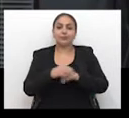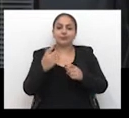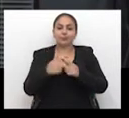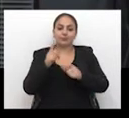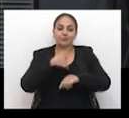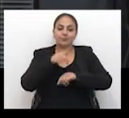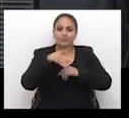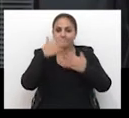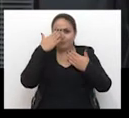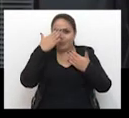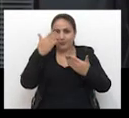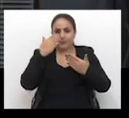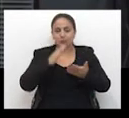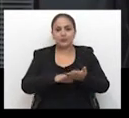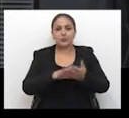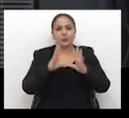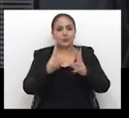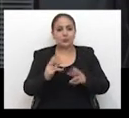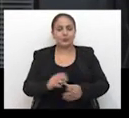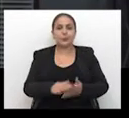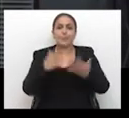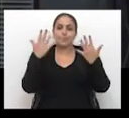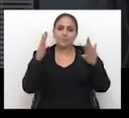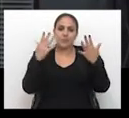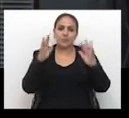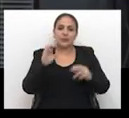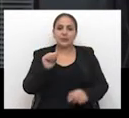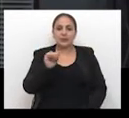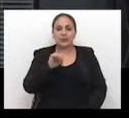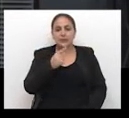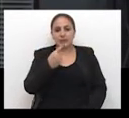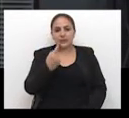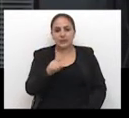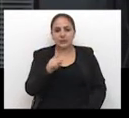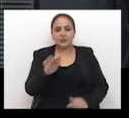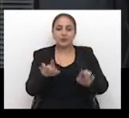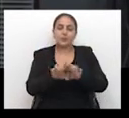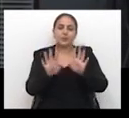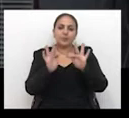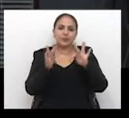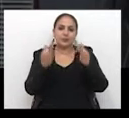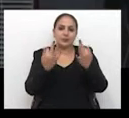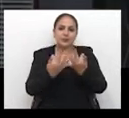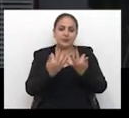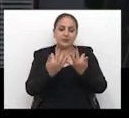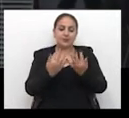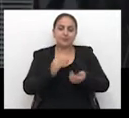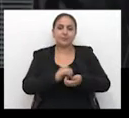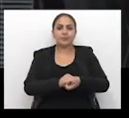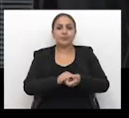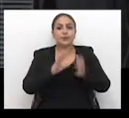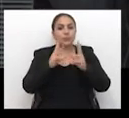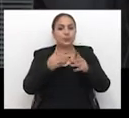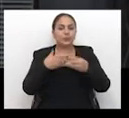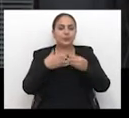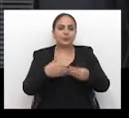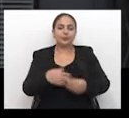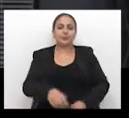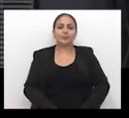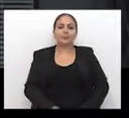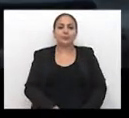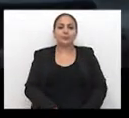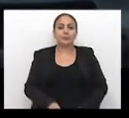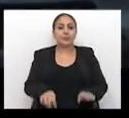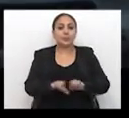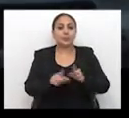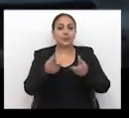é que passo fundo agradece o seu empreendedorismo parabéns adão parabéns à sua família e para bem os colaboradores que o